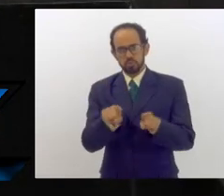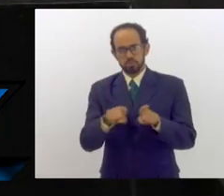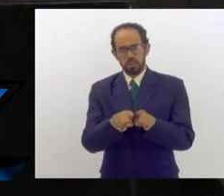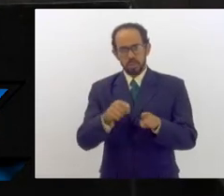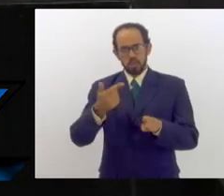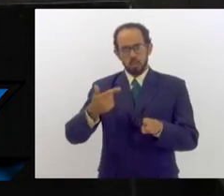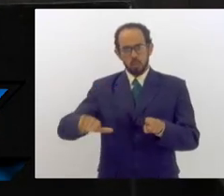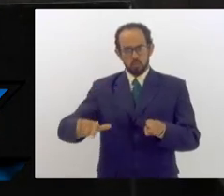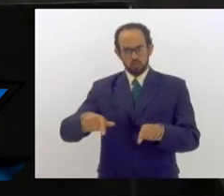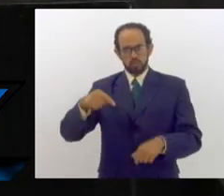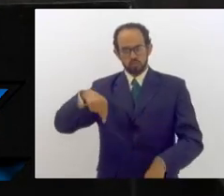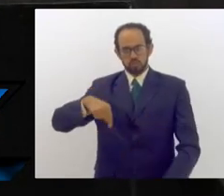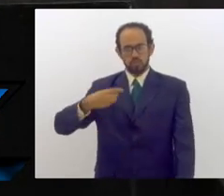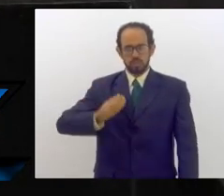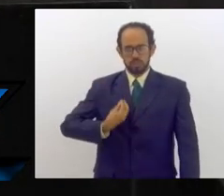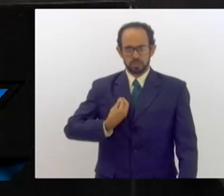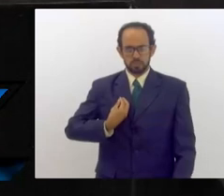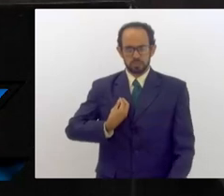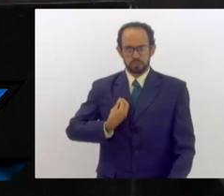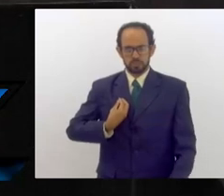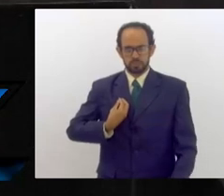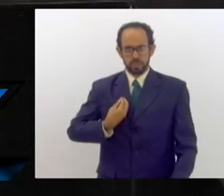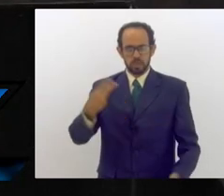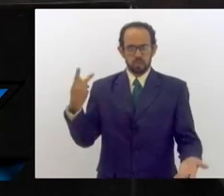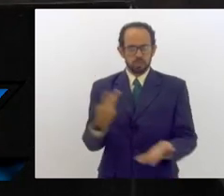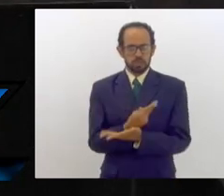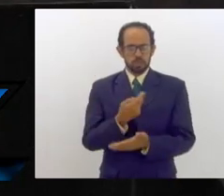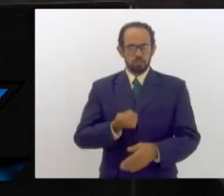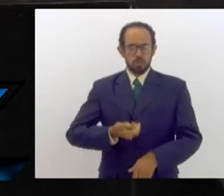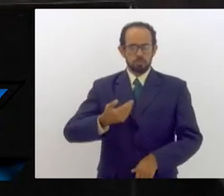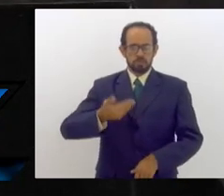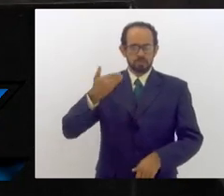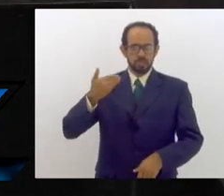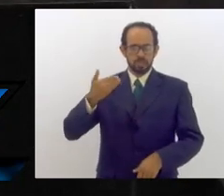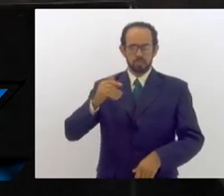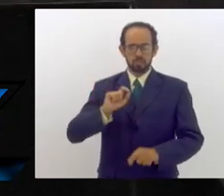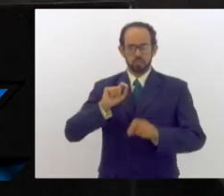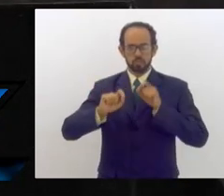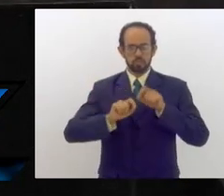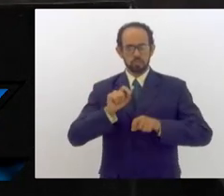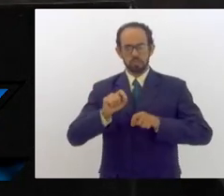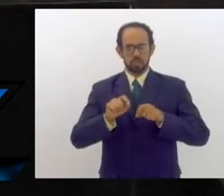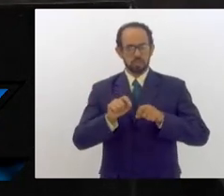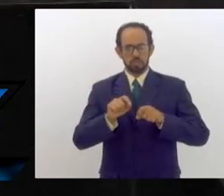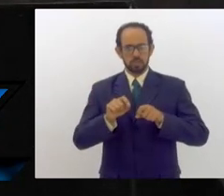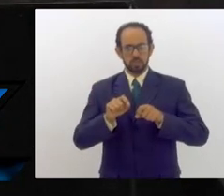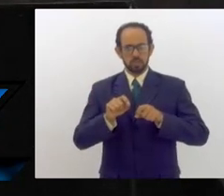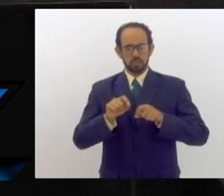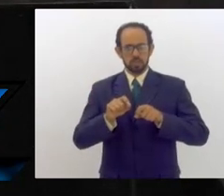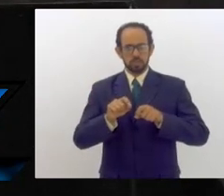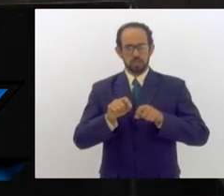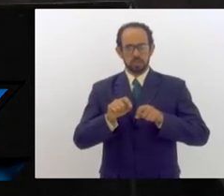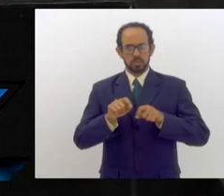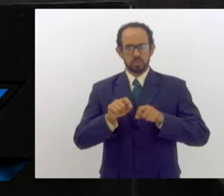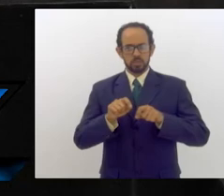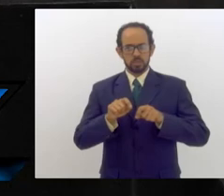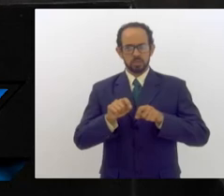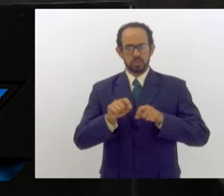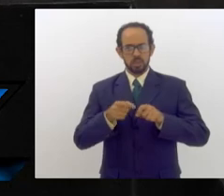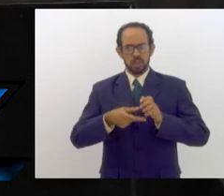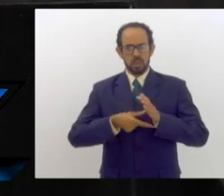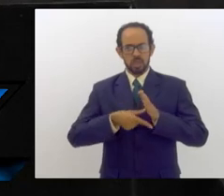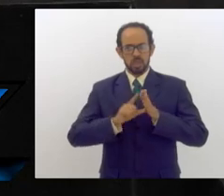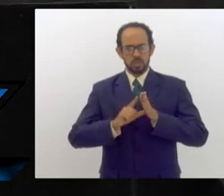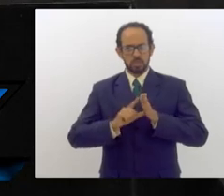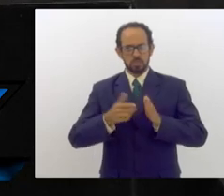encontram teve um caso agora recente que antecipou a motivação do meu